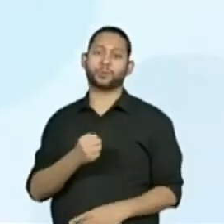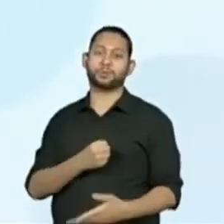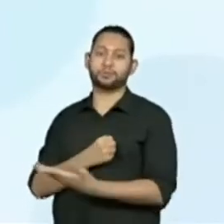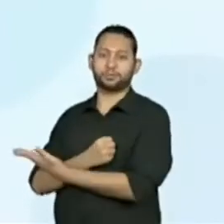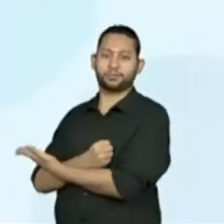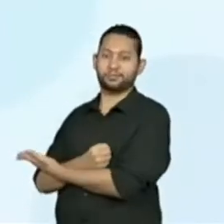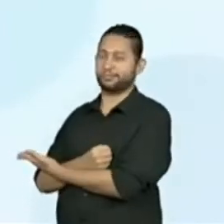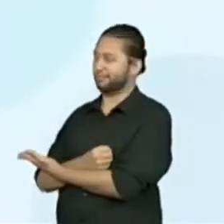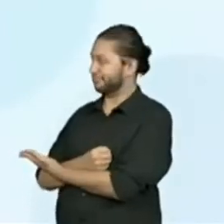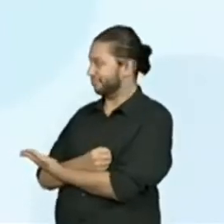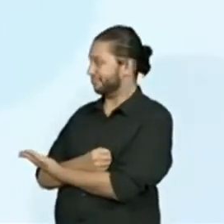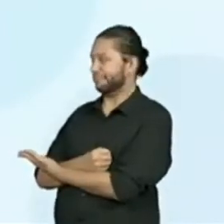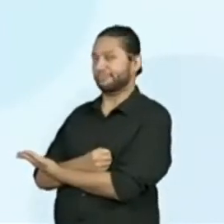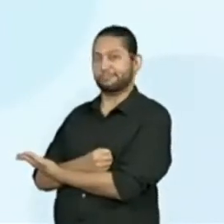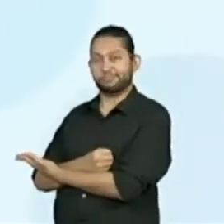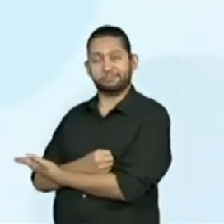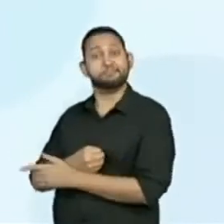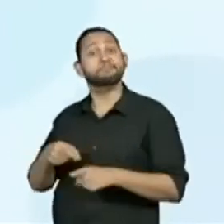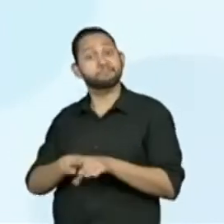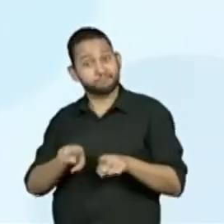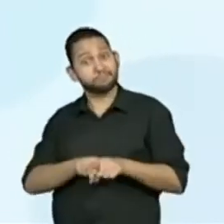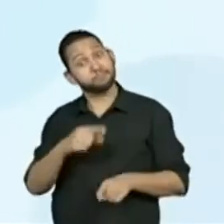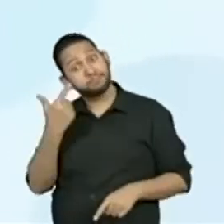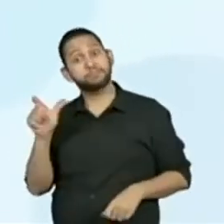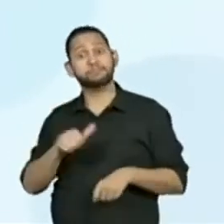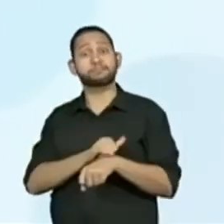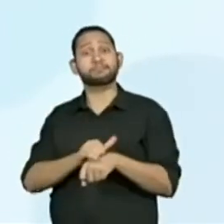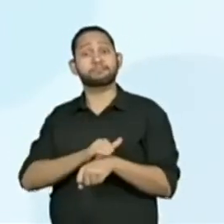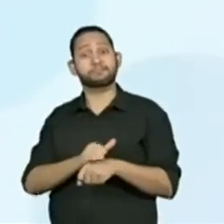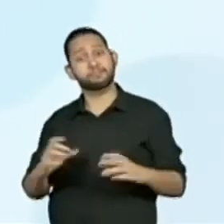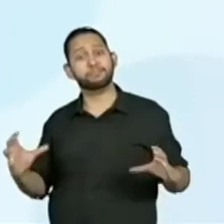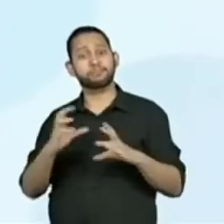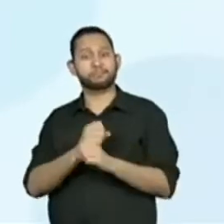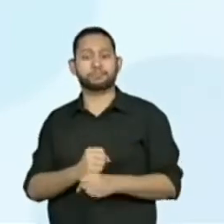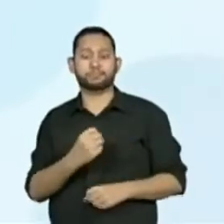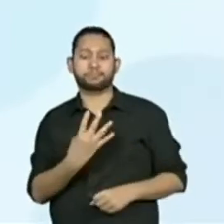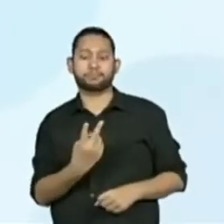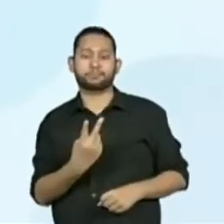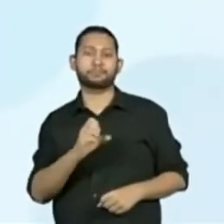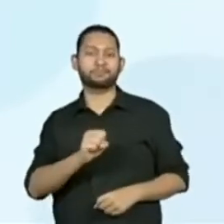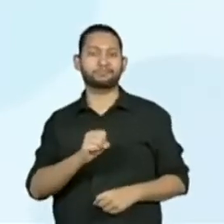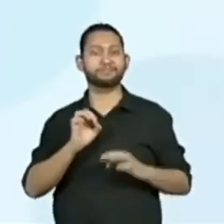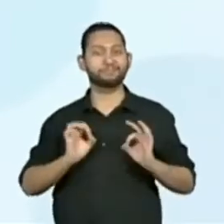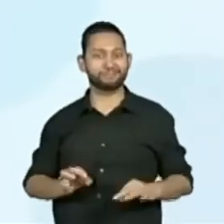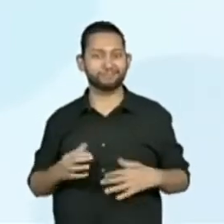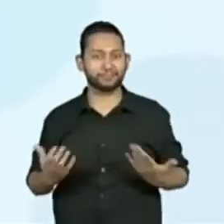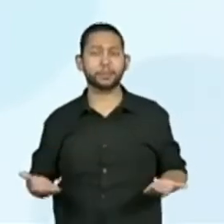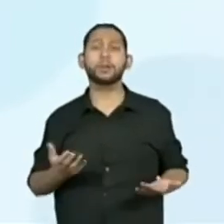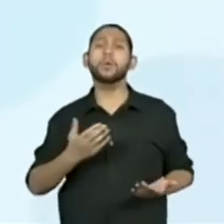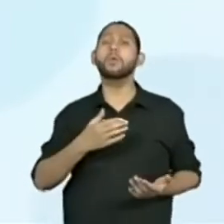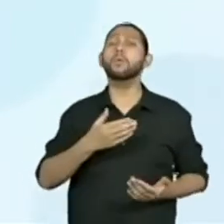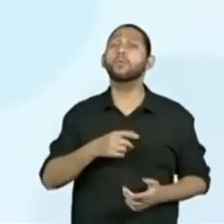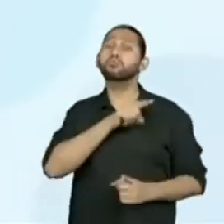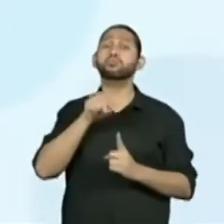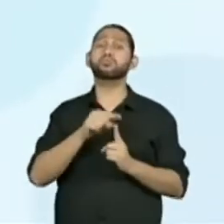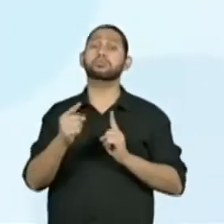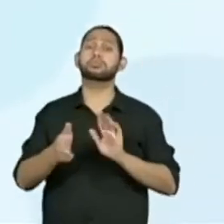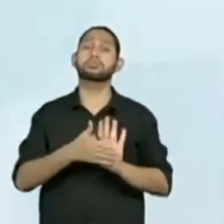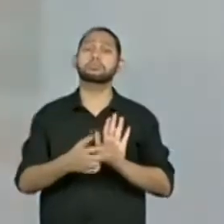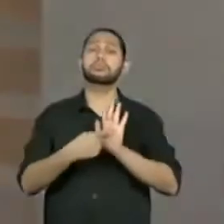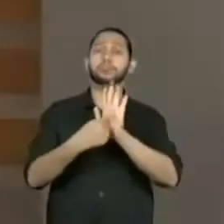8. Também é outra opção, vai dar 428. O que eu quero mostrar para vocês aqui é que